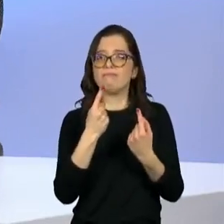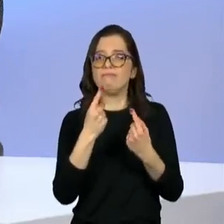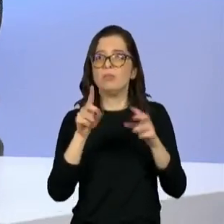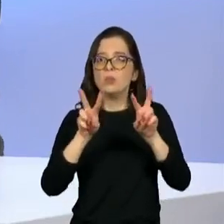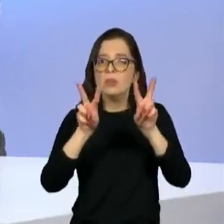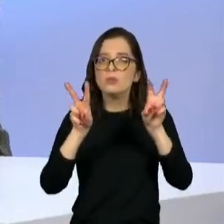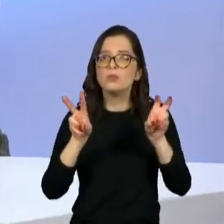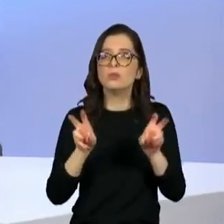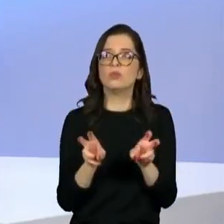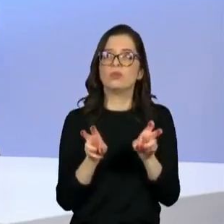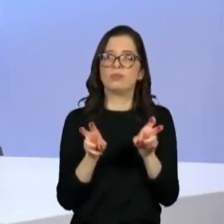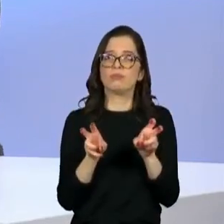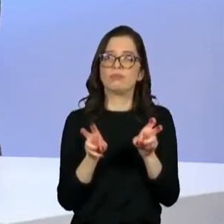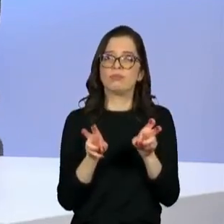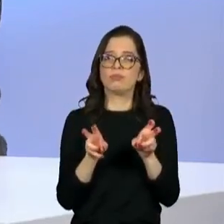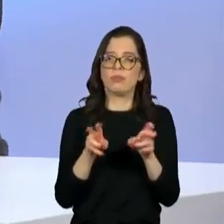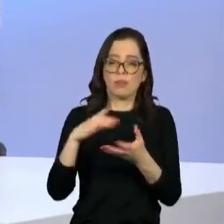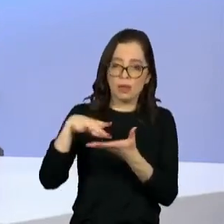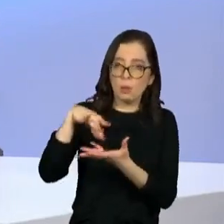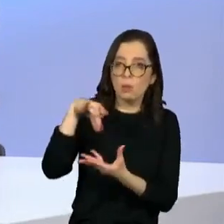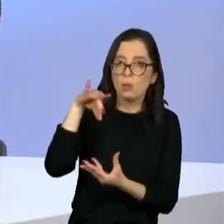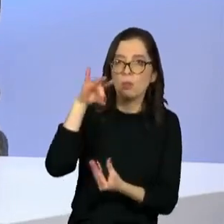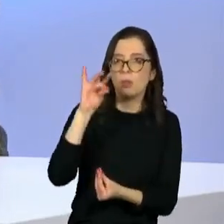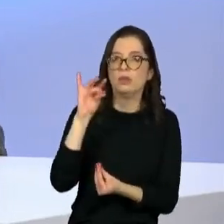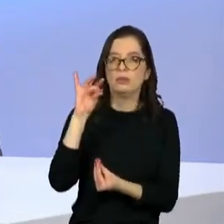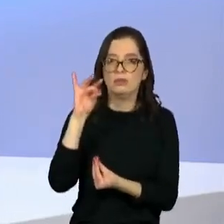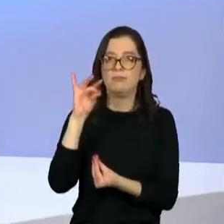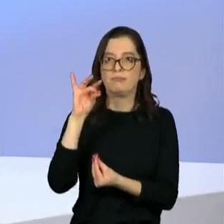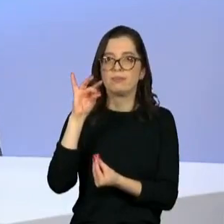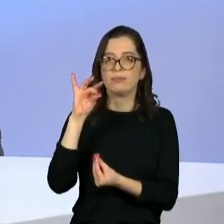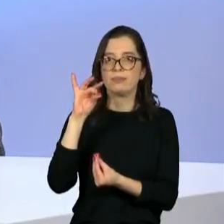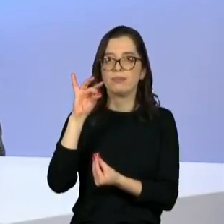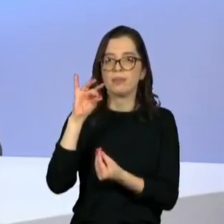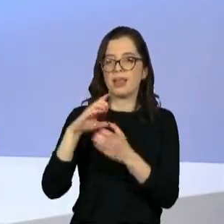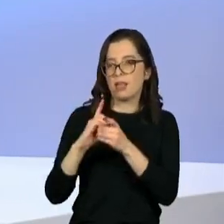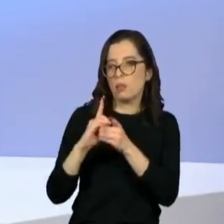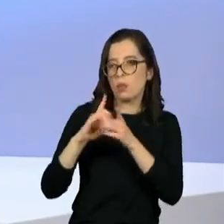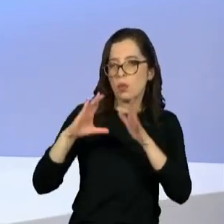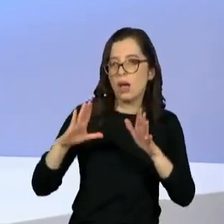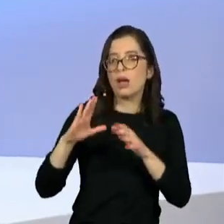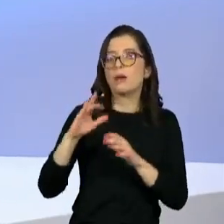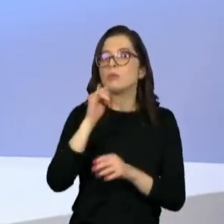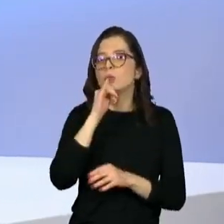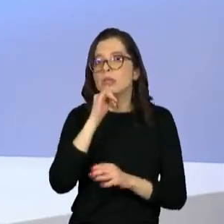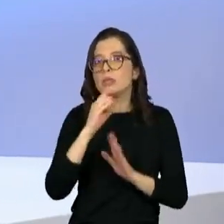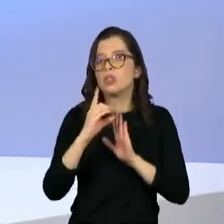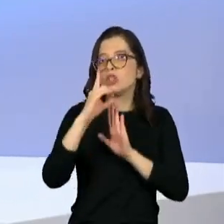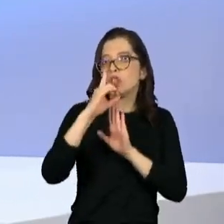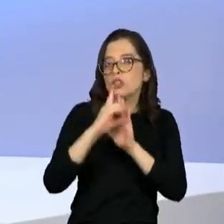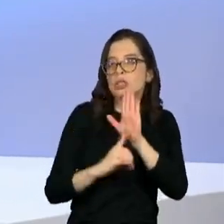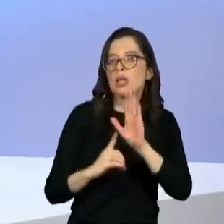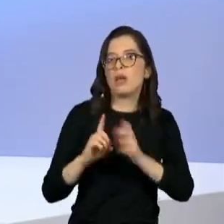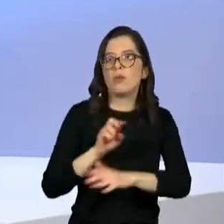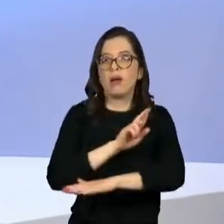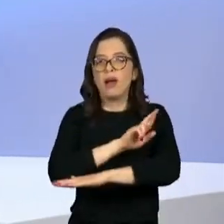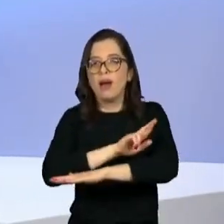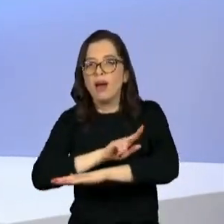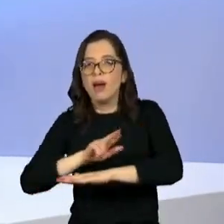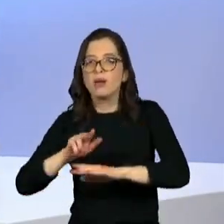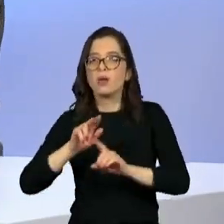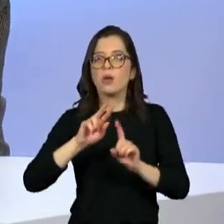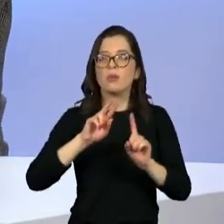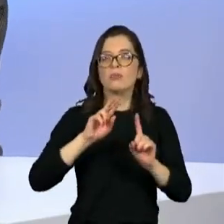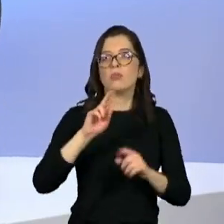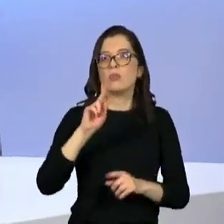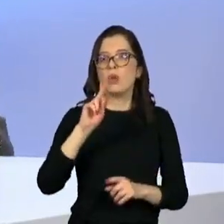temas democráticos, né, de inclusão de direitos, vamos falar de racismo, vamos falar de homofobia, vamos falar de machismo dentro da